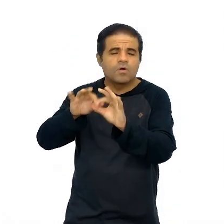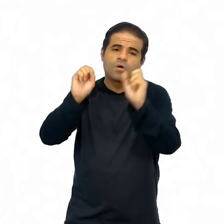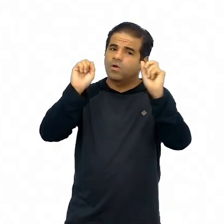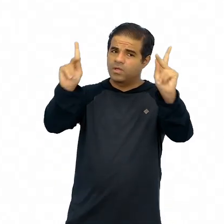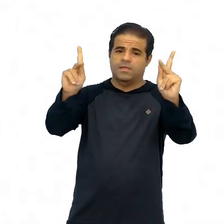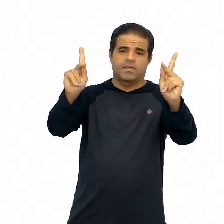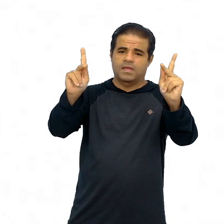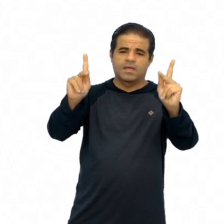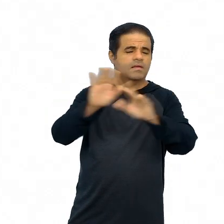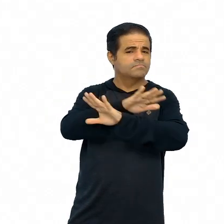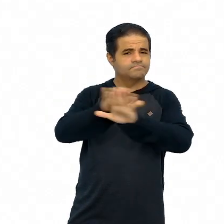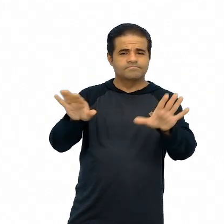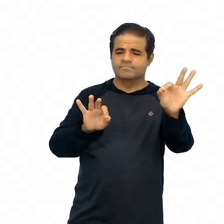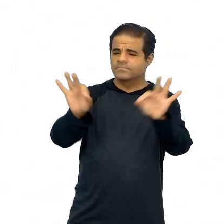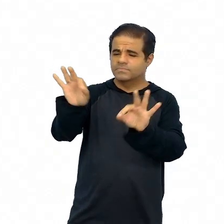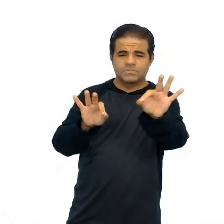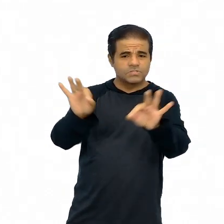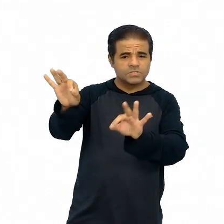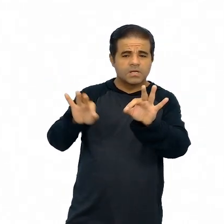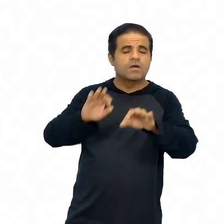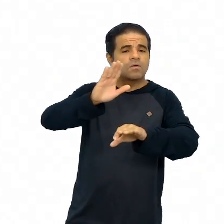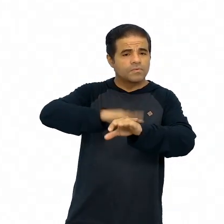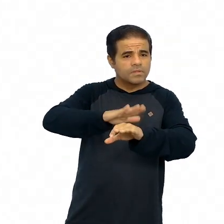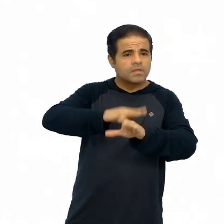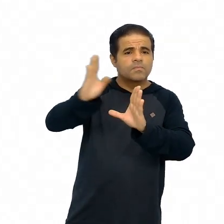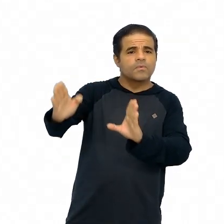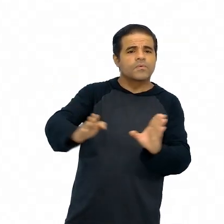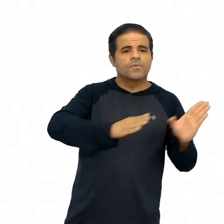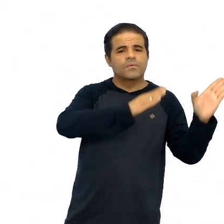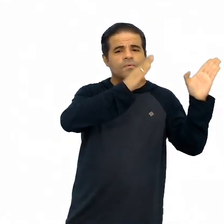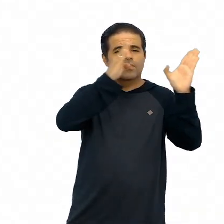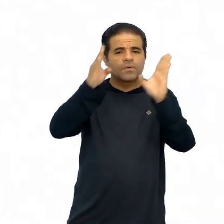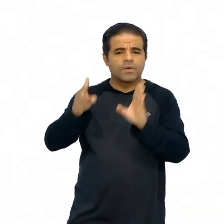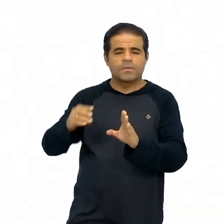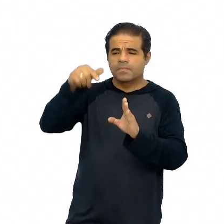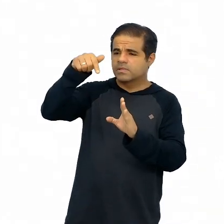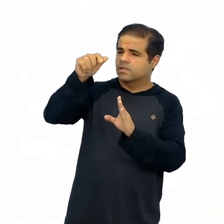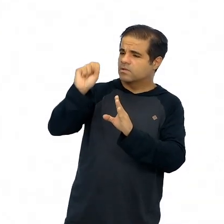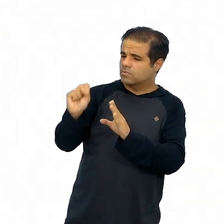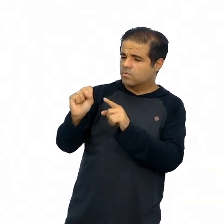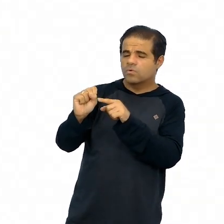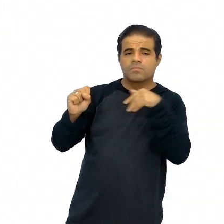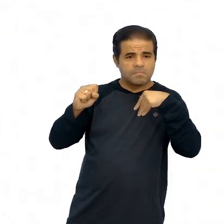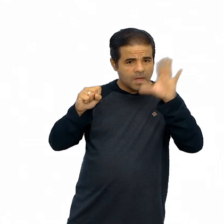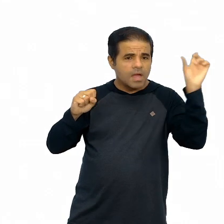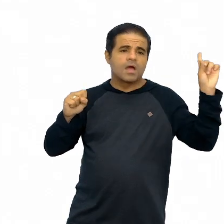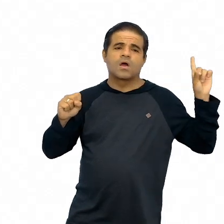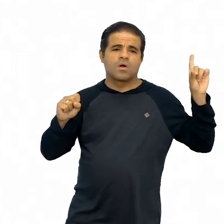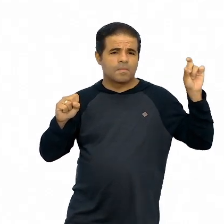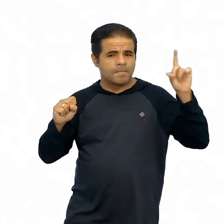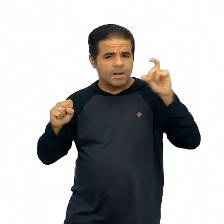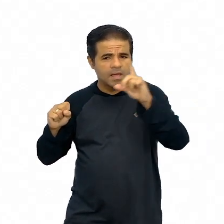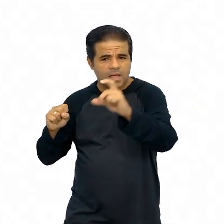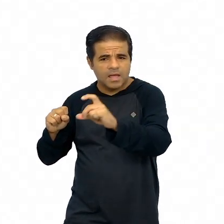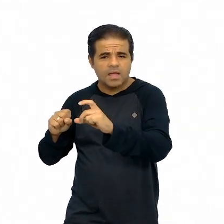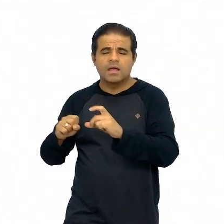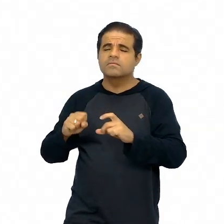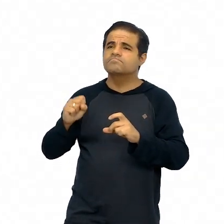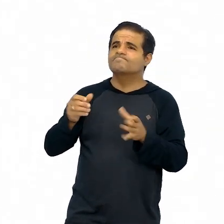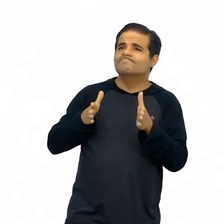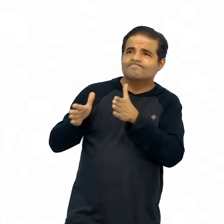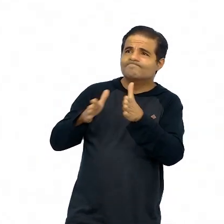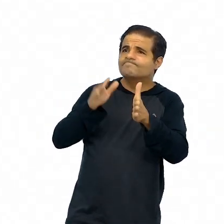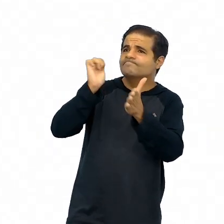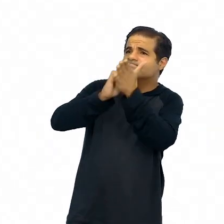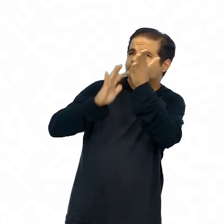Ok, então já vamos planejando, ganhando tempo, porque a aula 7 e 8 está mais complexa. Então, ela traz essa atividade